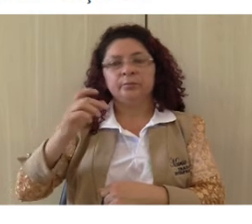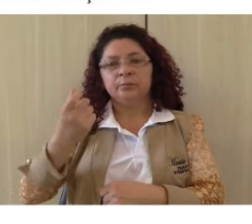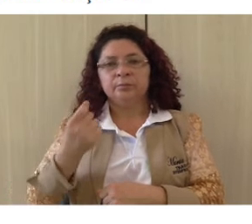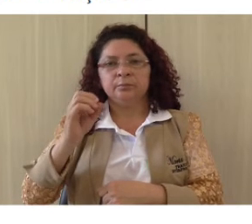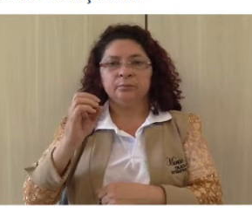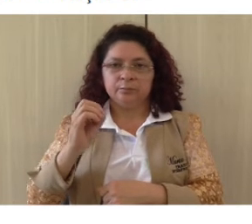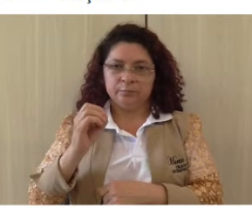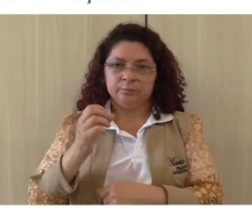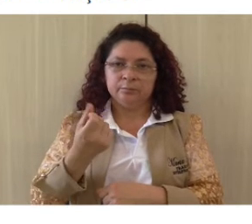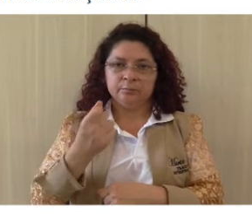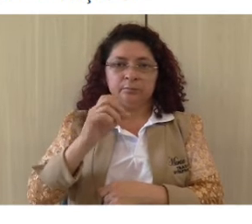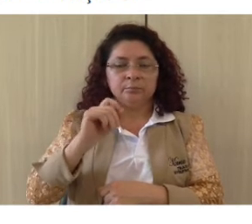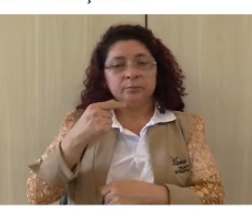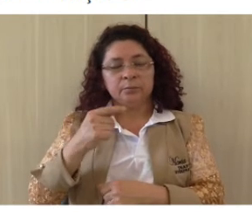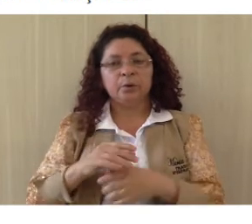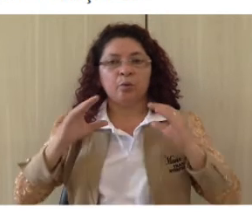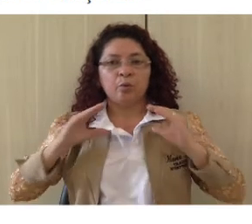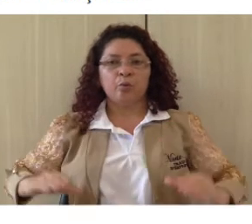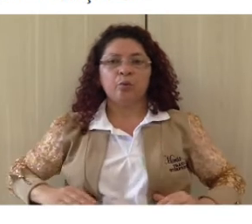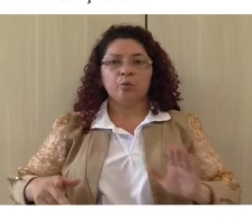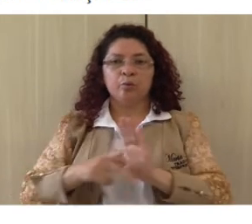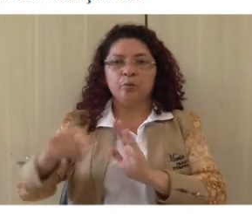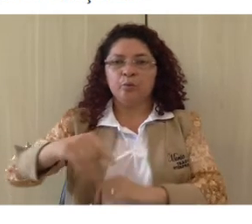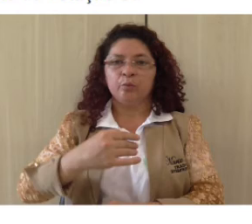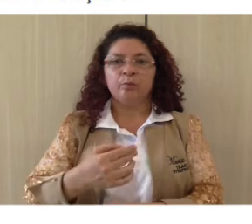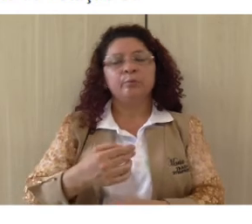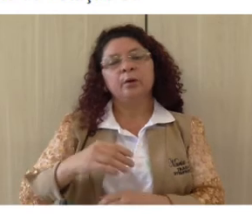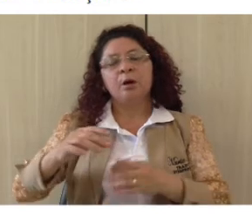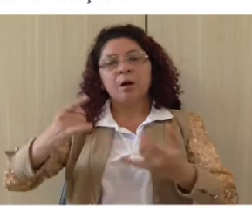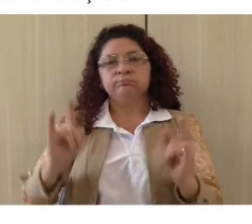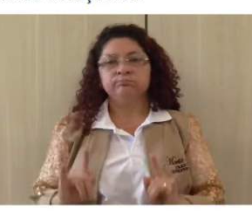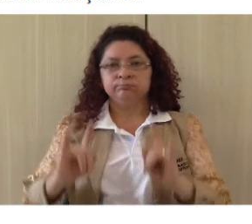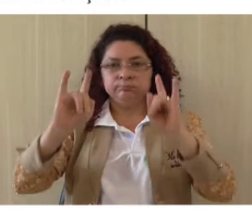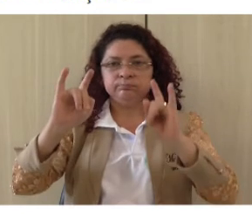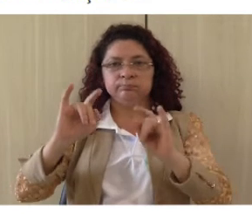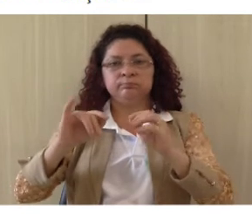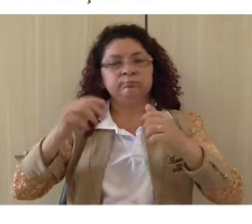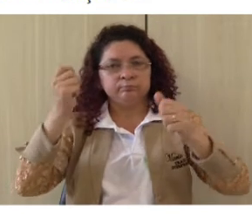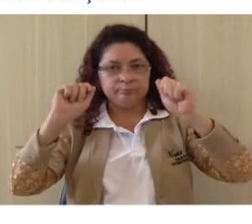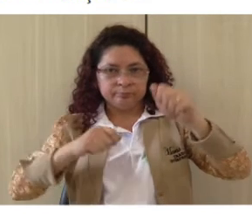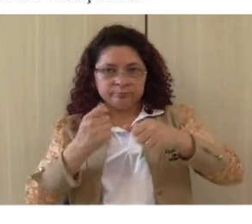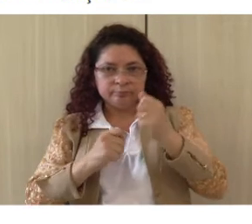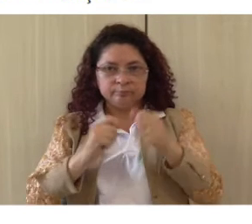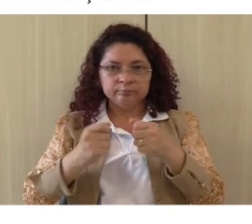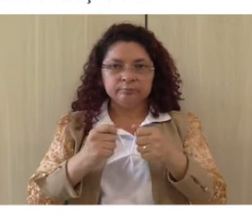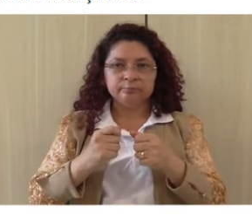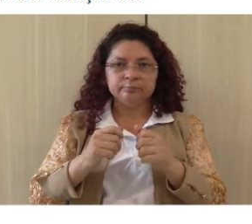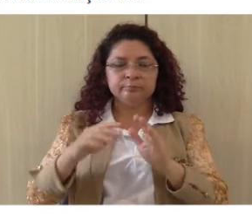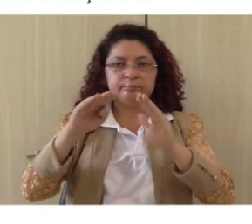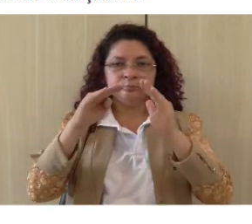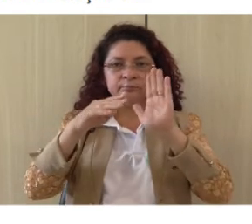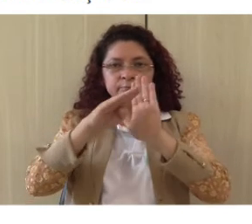000, na sala da Coordenação Pedagógica, bloco administrativo, primeiro piso, conforme